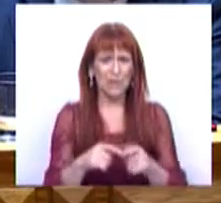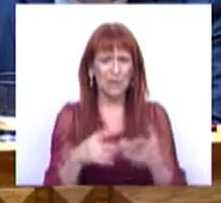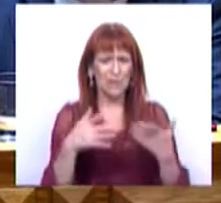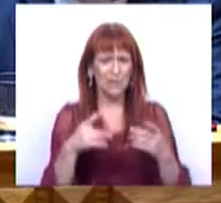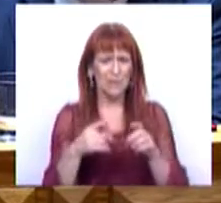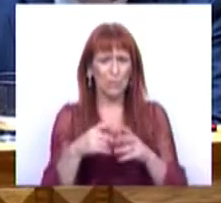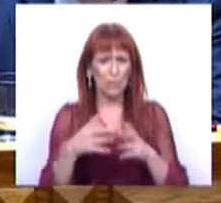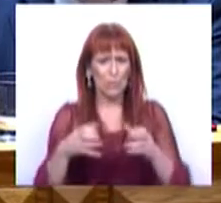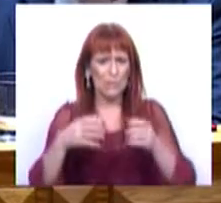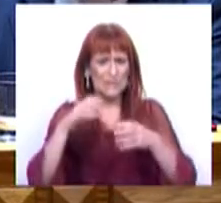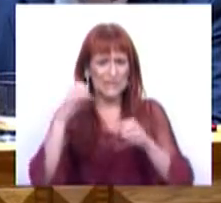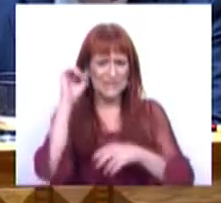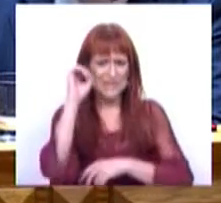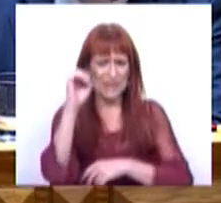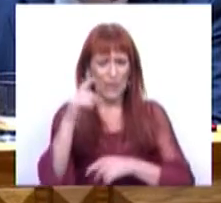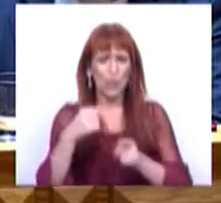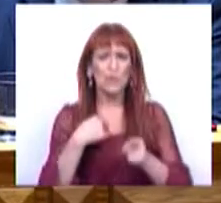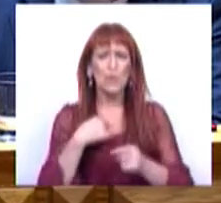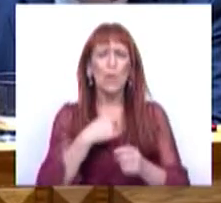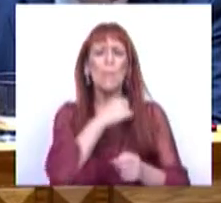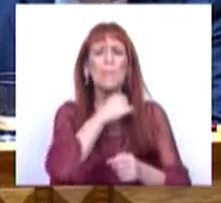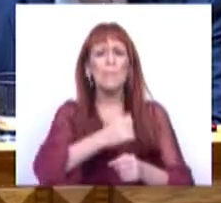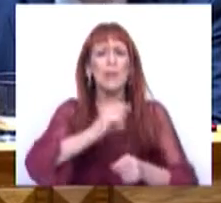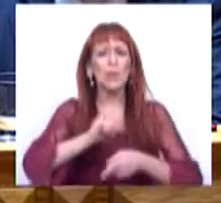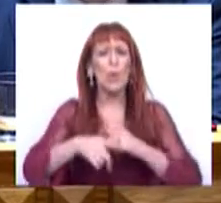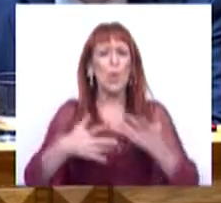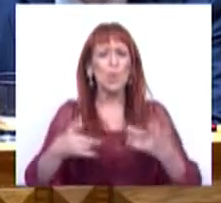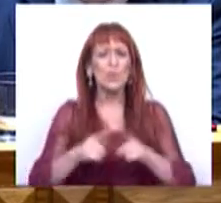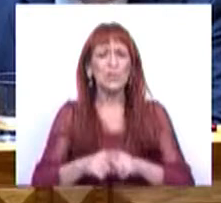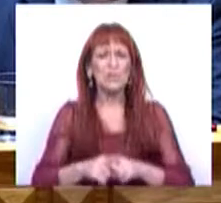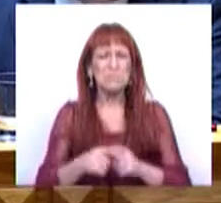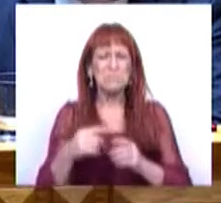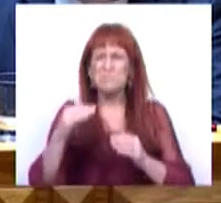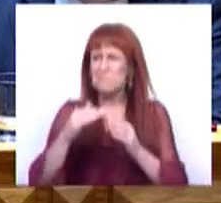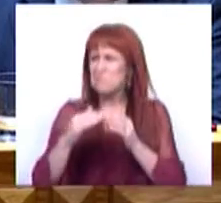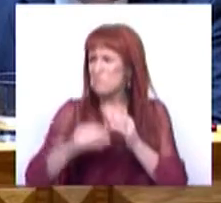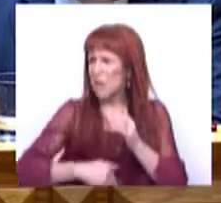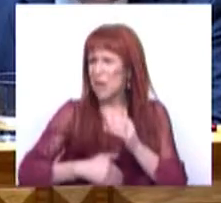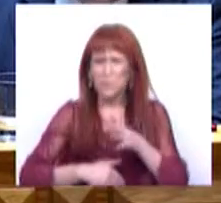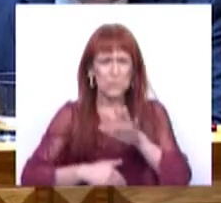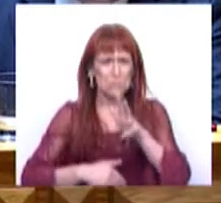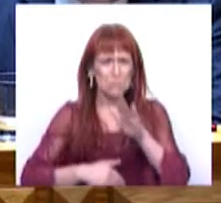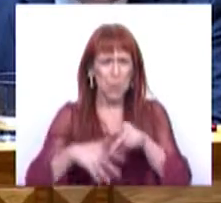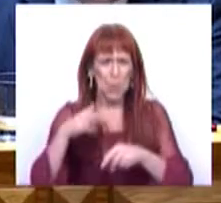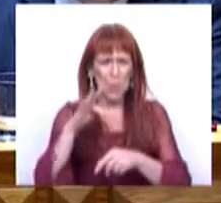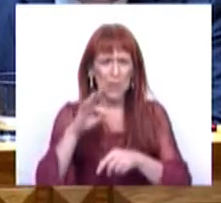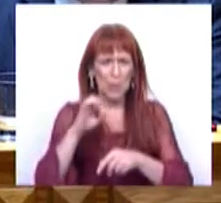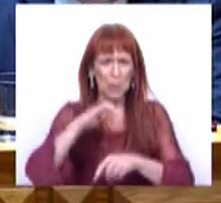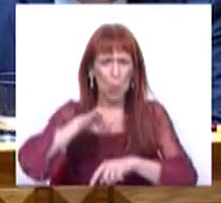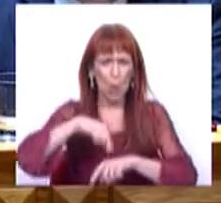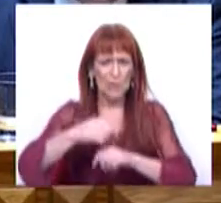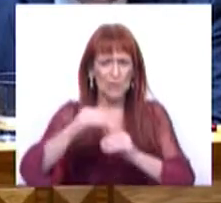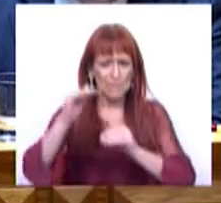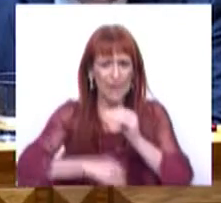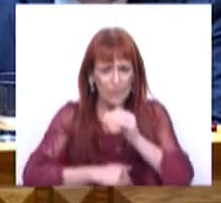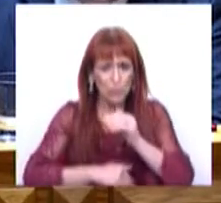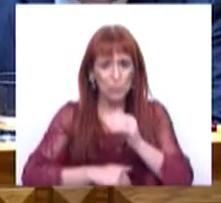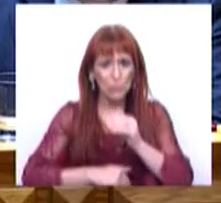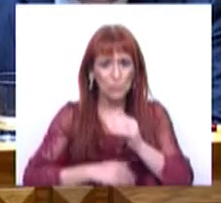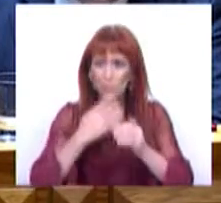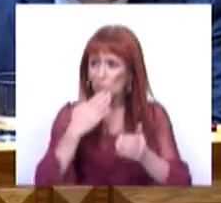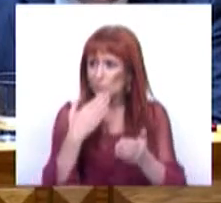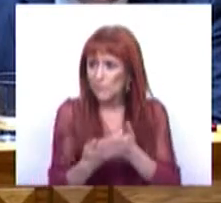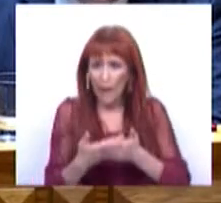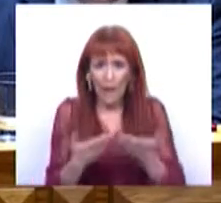tinha zero. E aquilo que permitiu foi que em menos de 48 horas